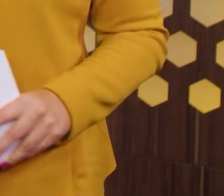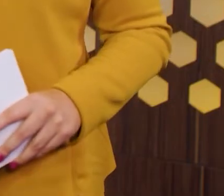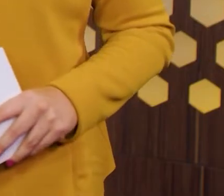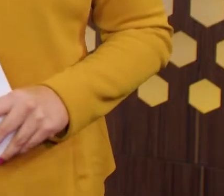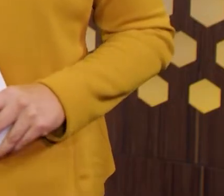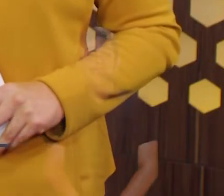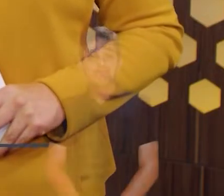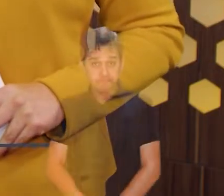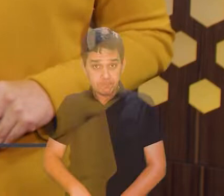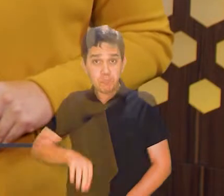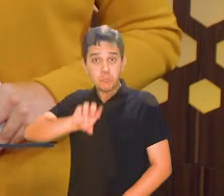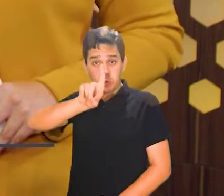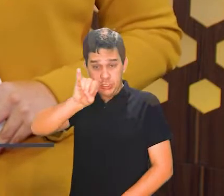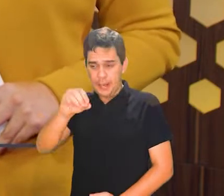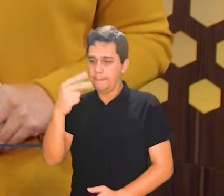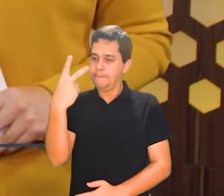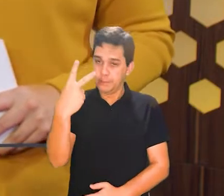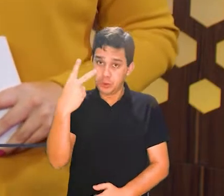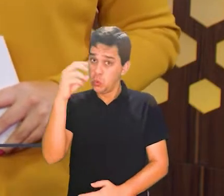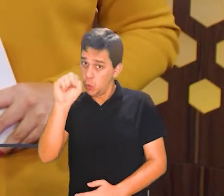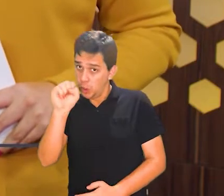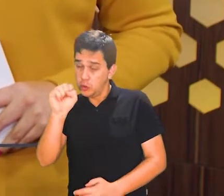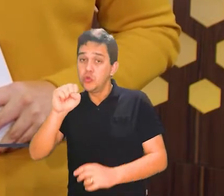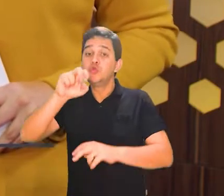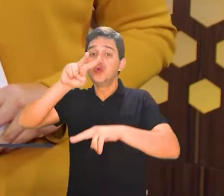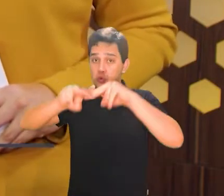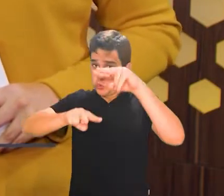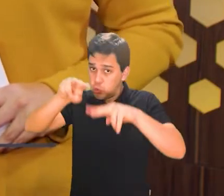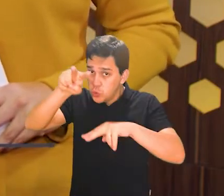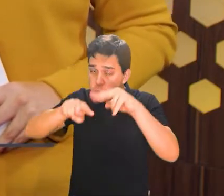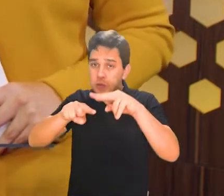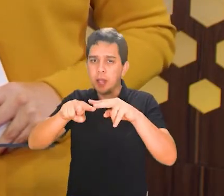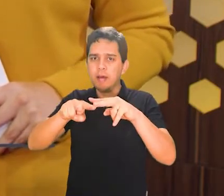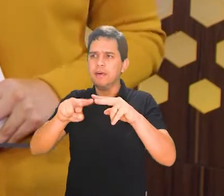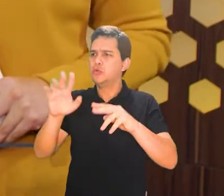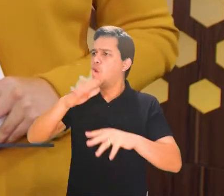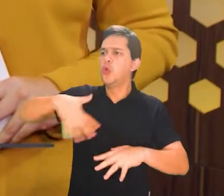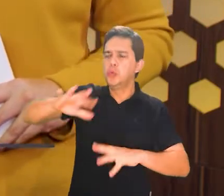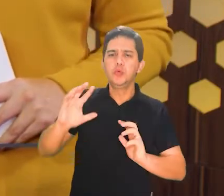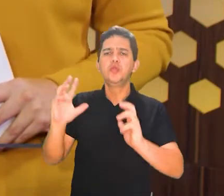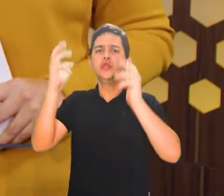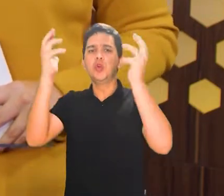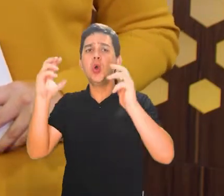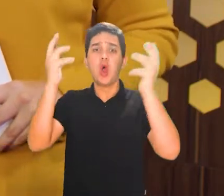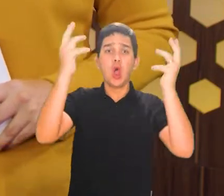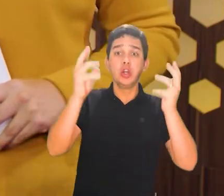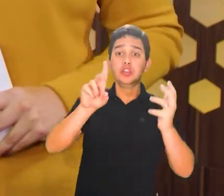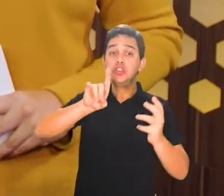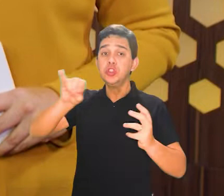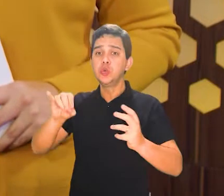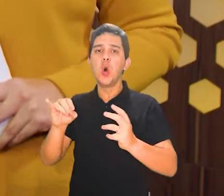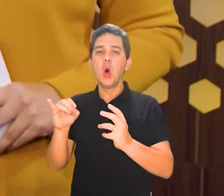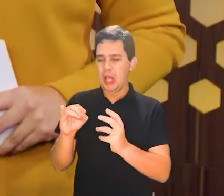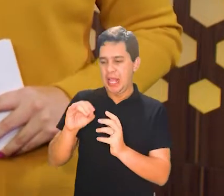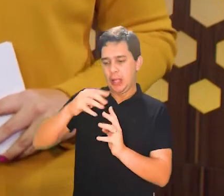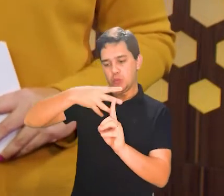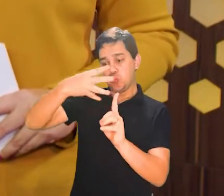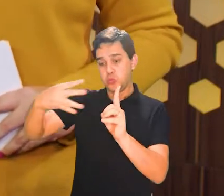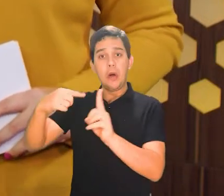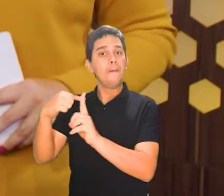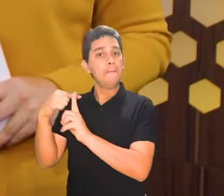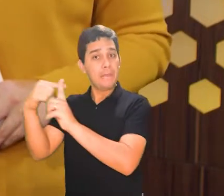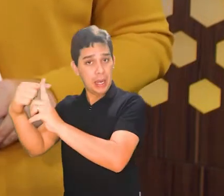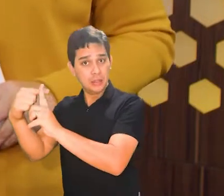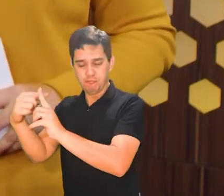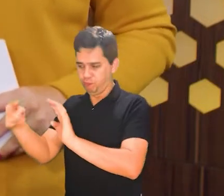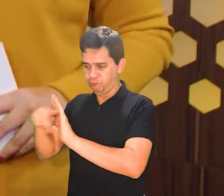No último dia 28 de junho, foi comemorado o Dia Internacional do Orgulho LGBTI+. Essa data marca a luta